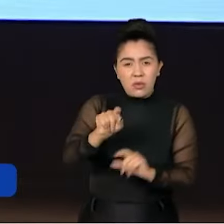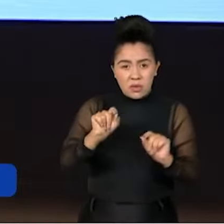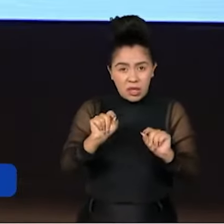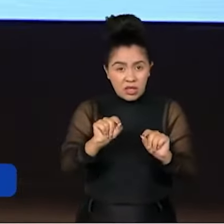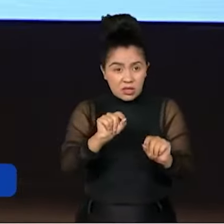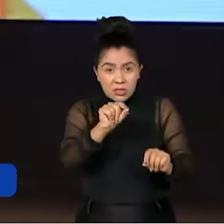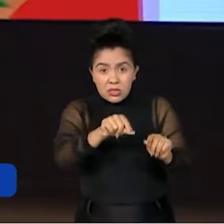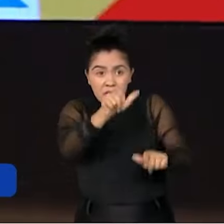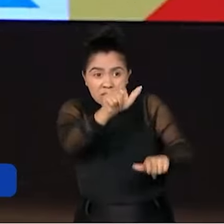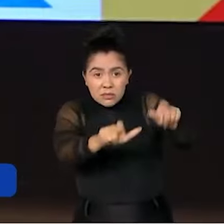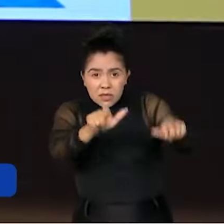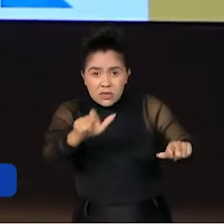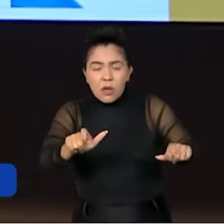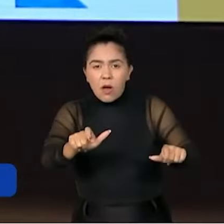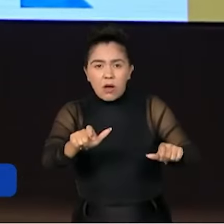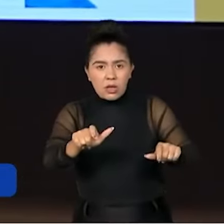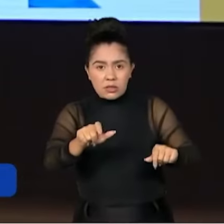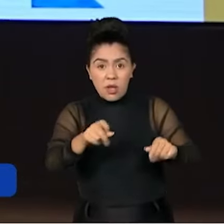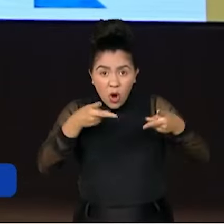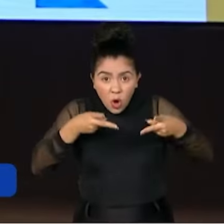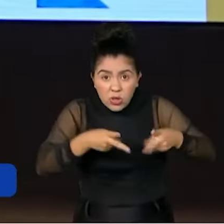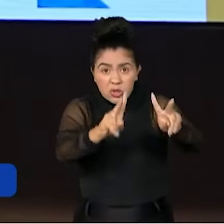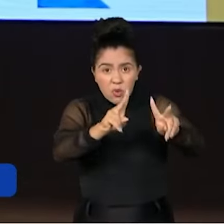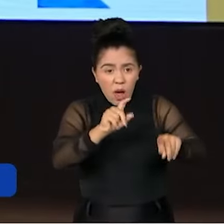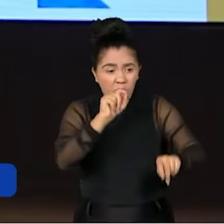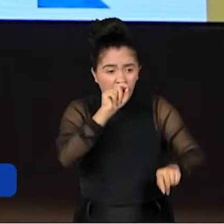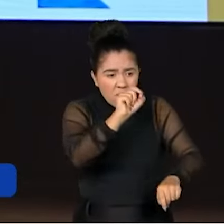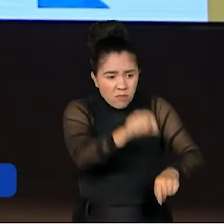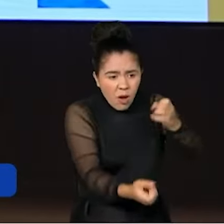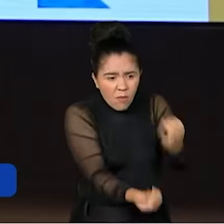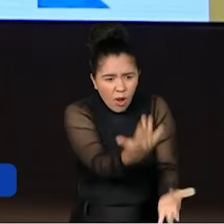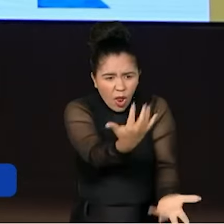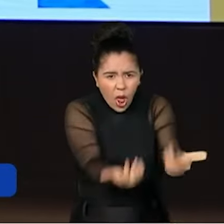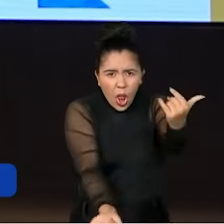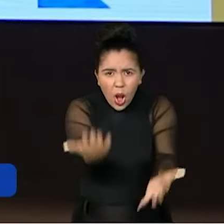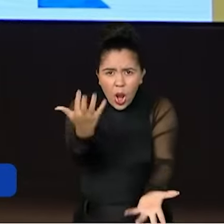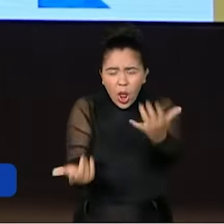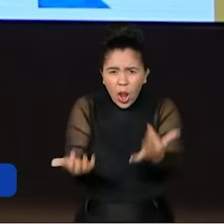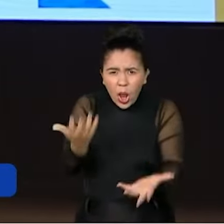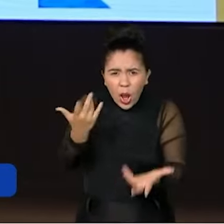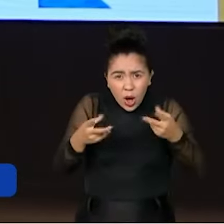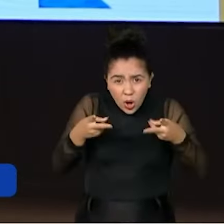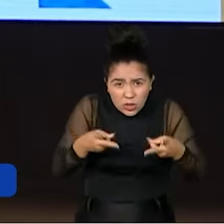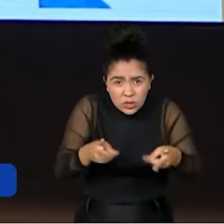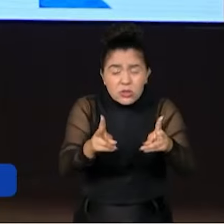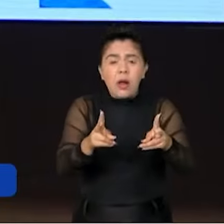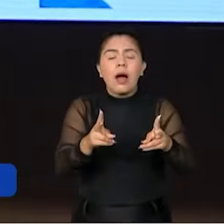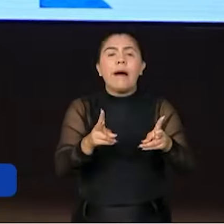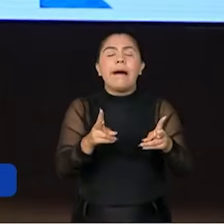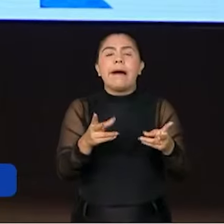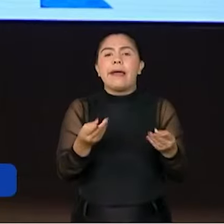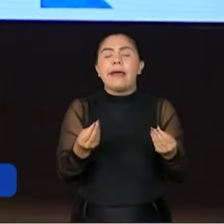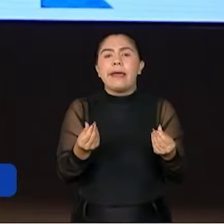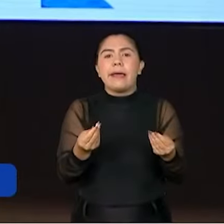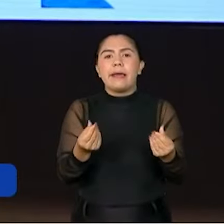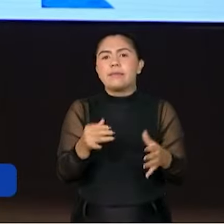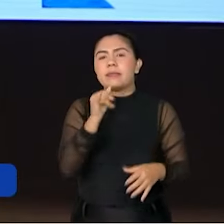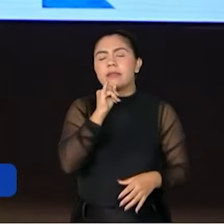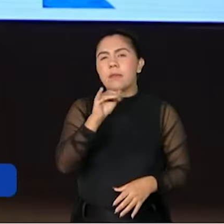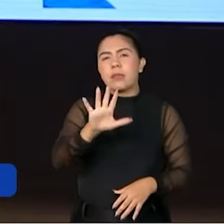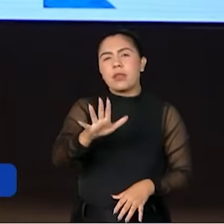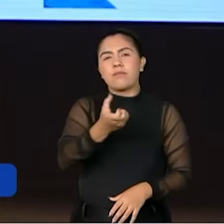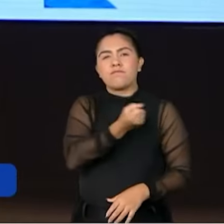pararem de atear fogo, nós estamos diante de uma situação, só para você ter uma ideia, de uma área de